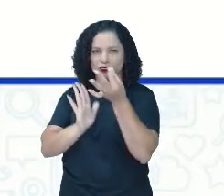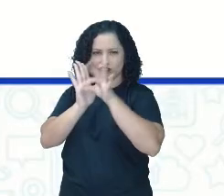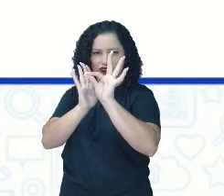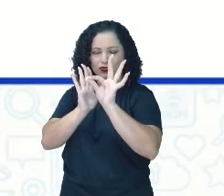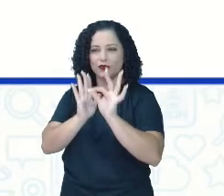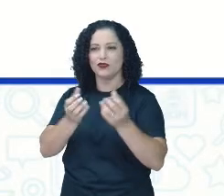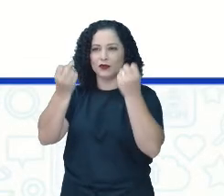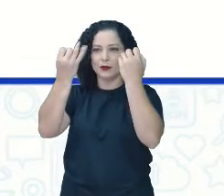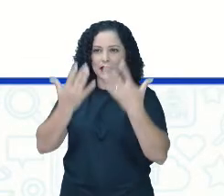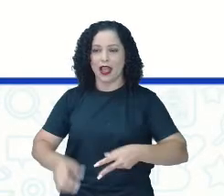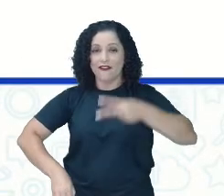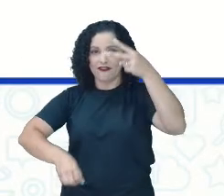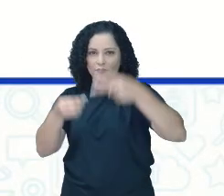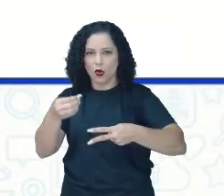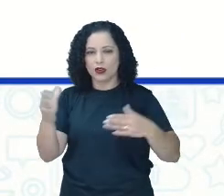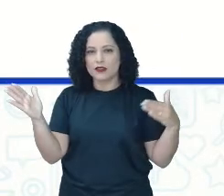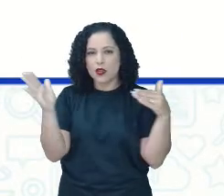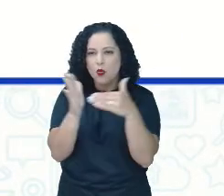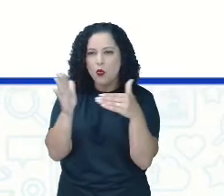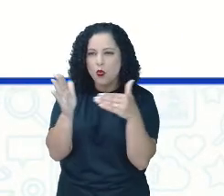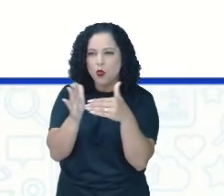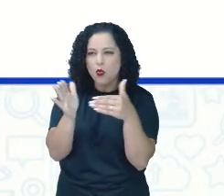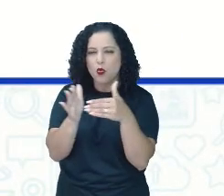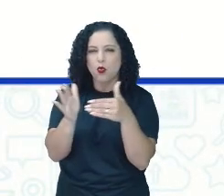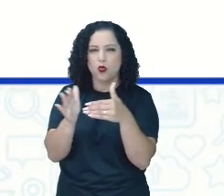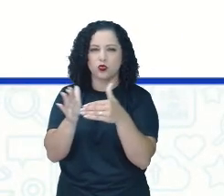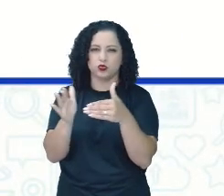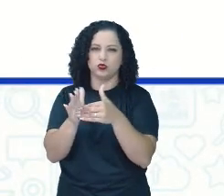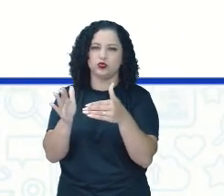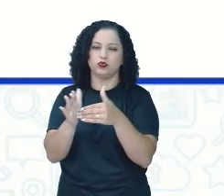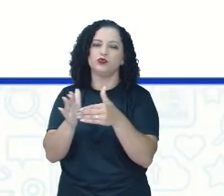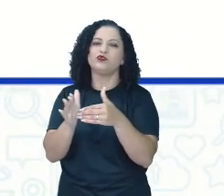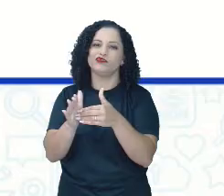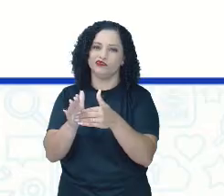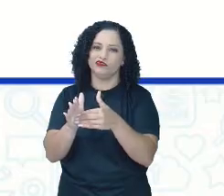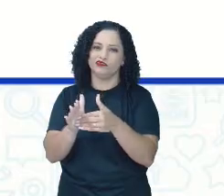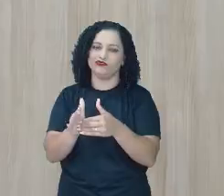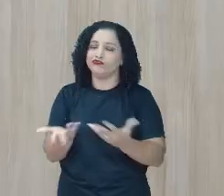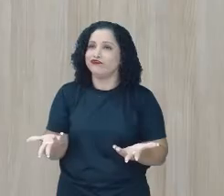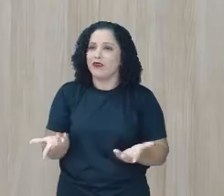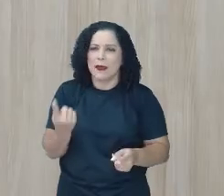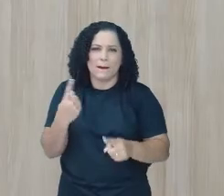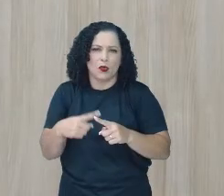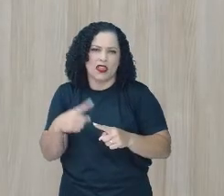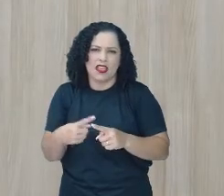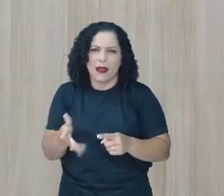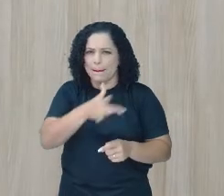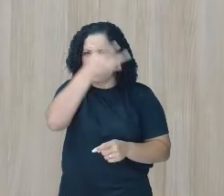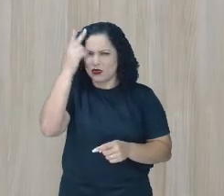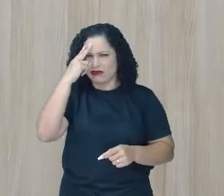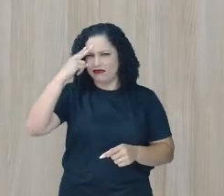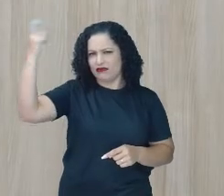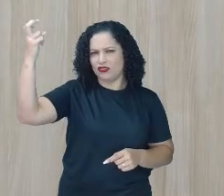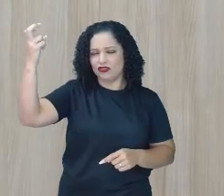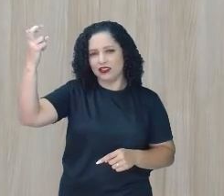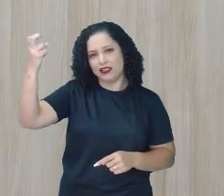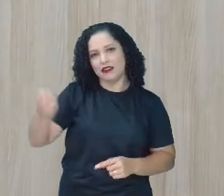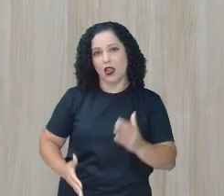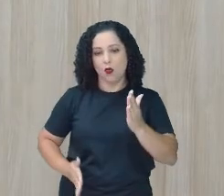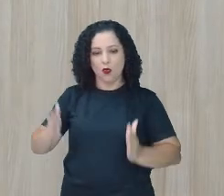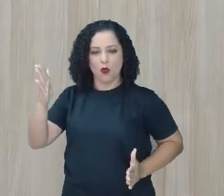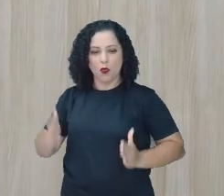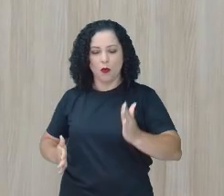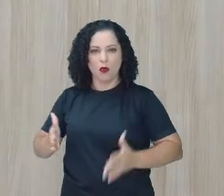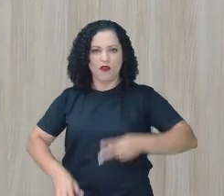a violência é o último refúgio dos incompetentes, minha gente. Então, não tem porquê uma pessoa competente, um robozinho competente,